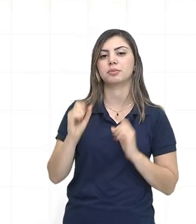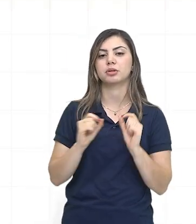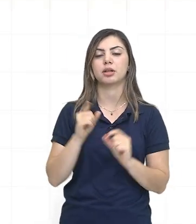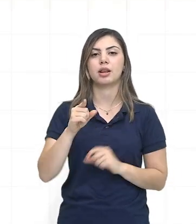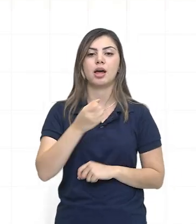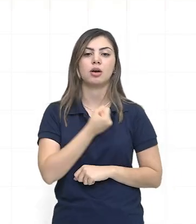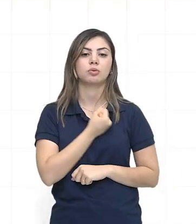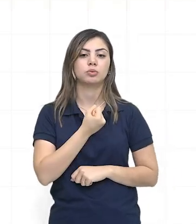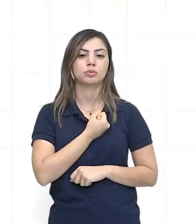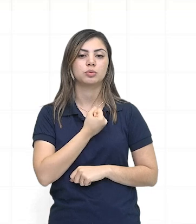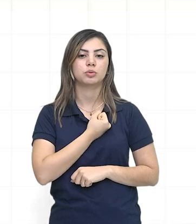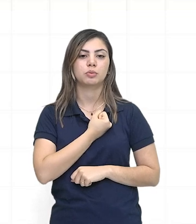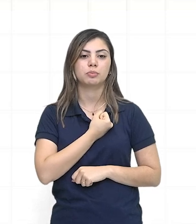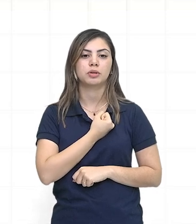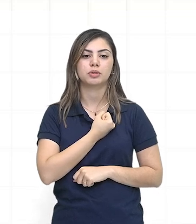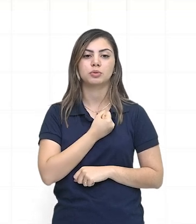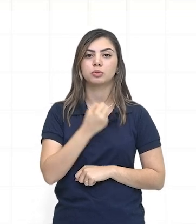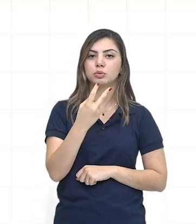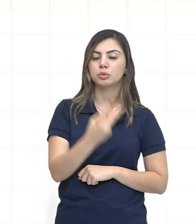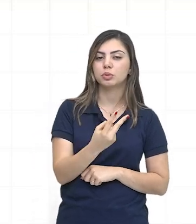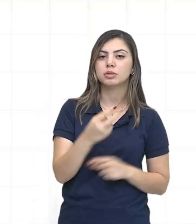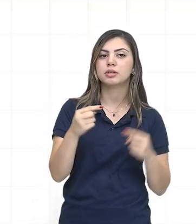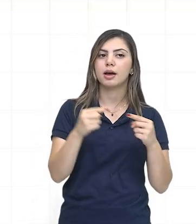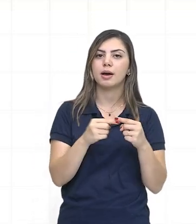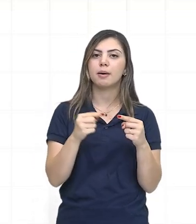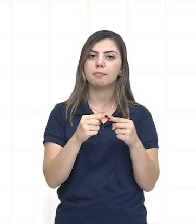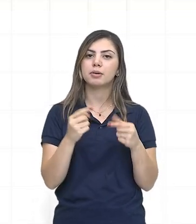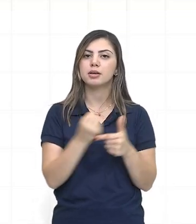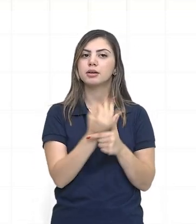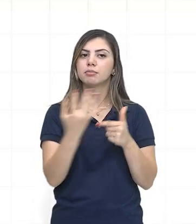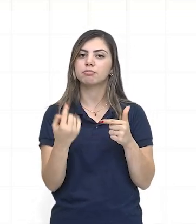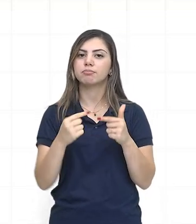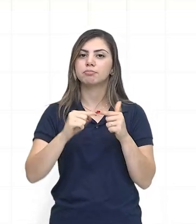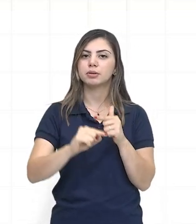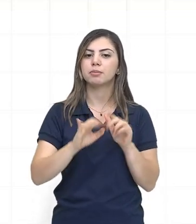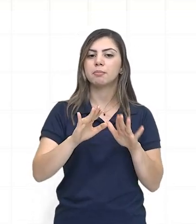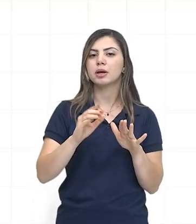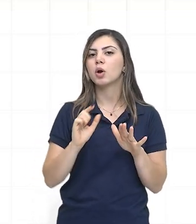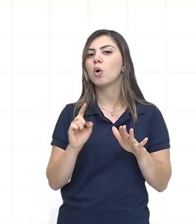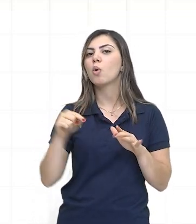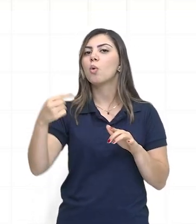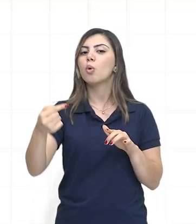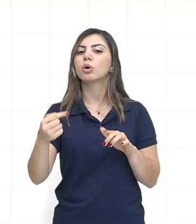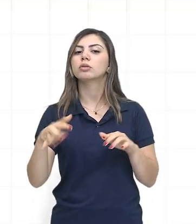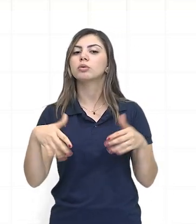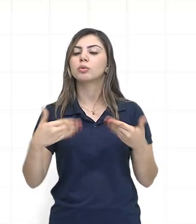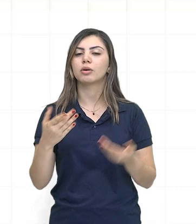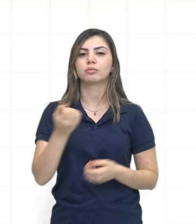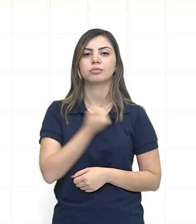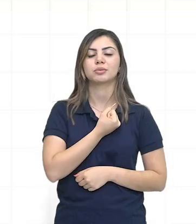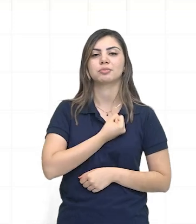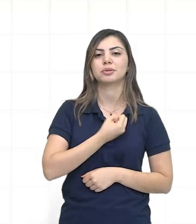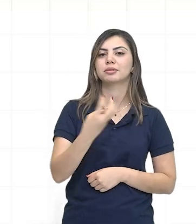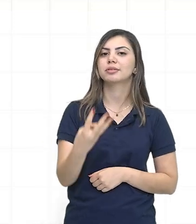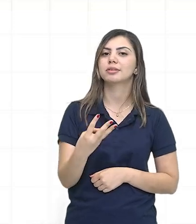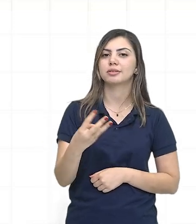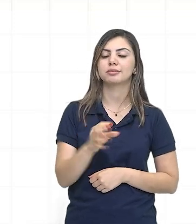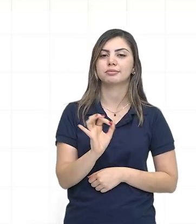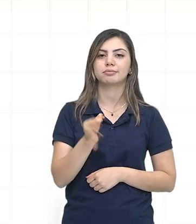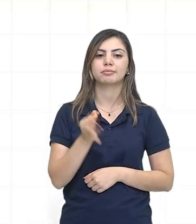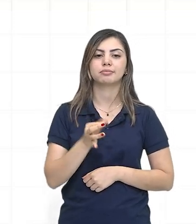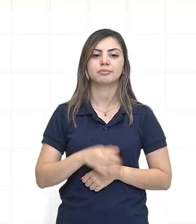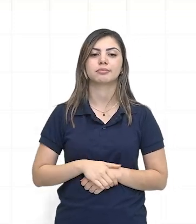número 2, ele é primo. Então, qual é o próximo número que vem? É o número 3. O número